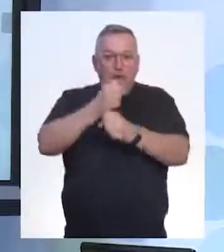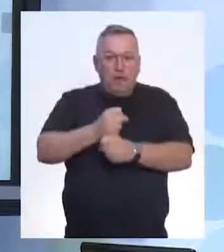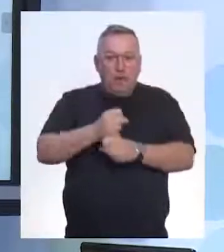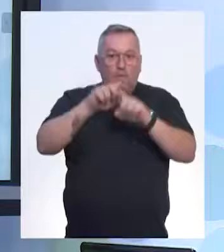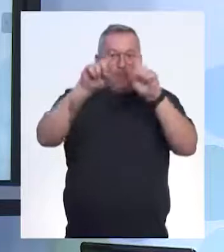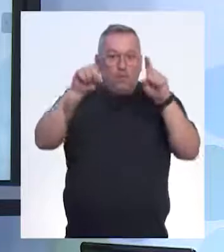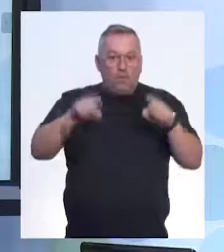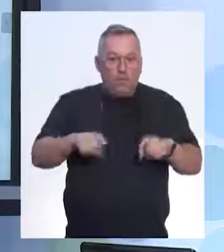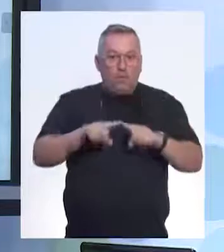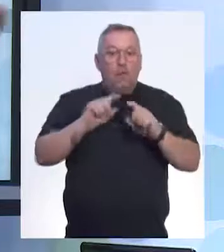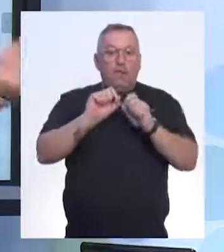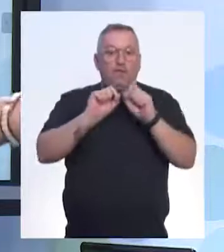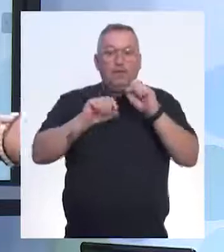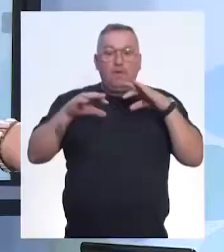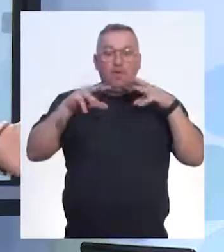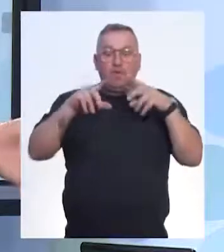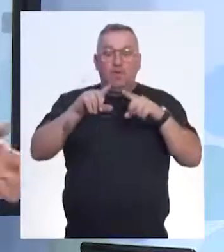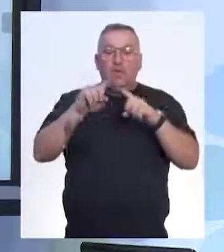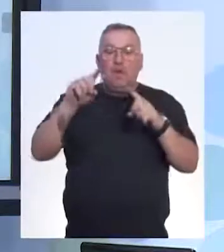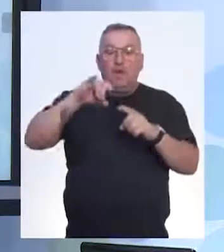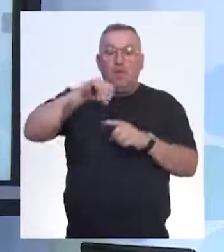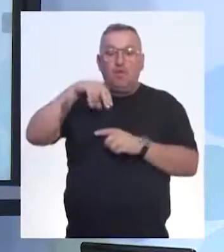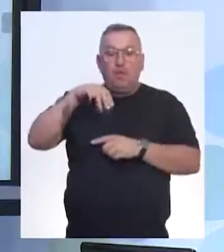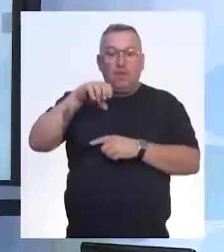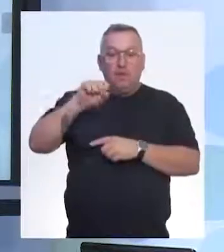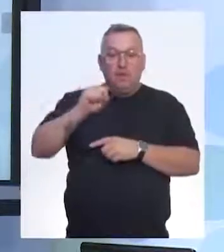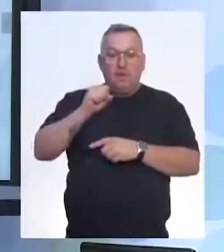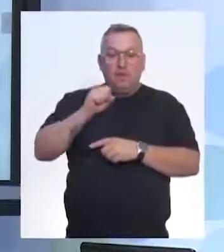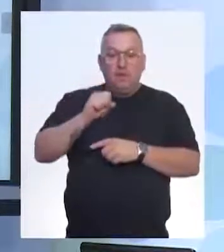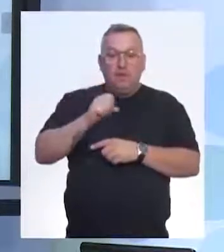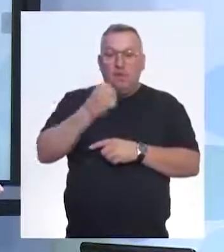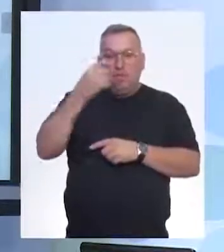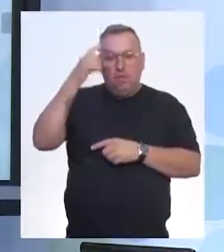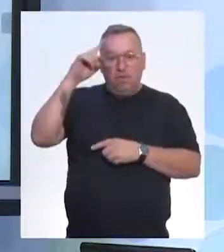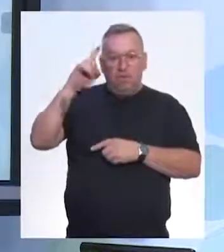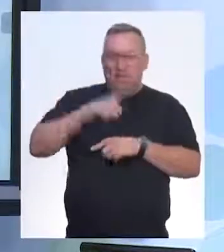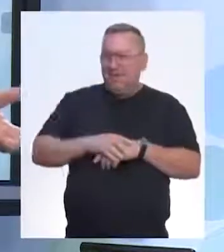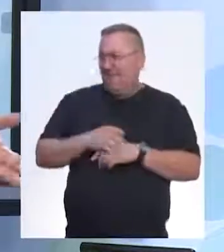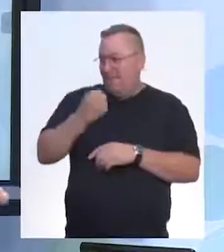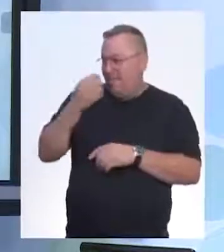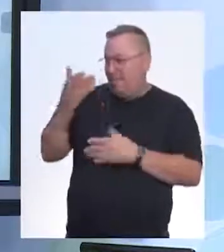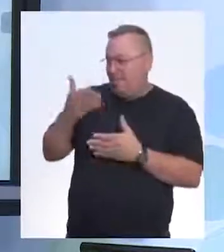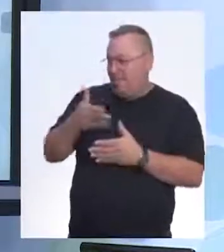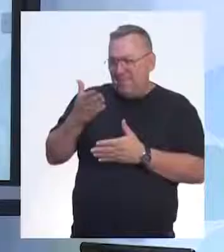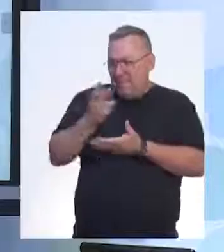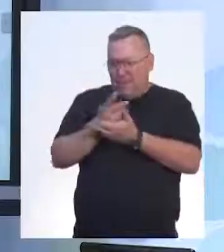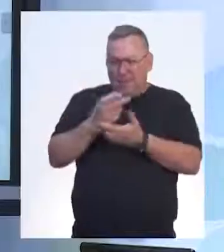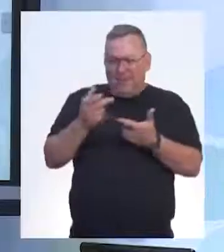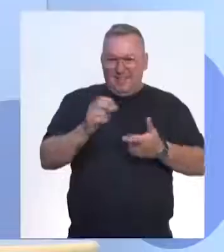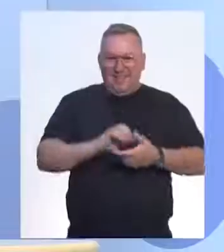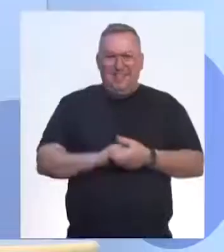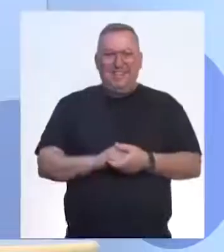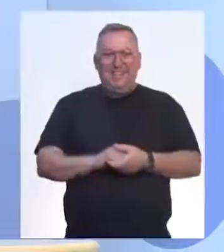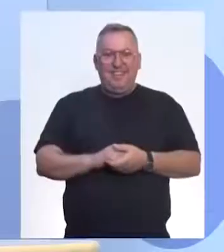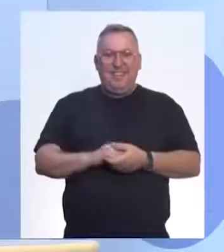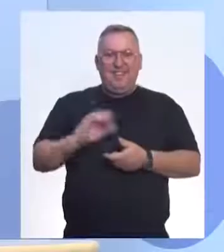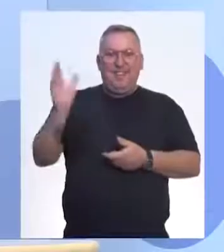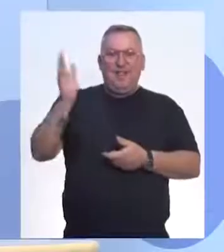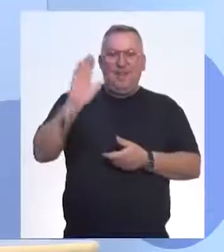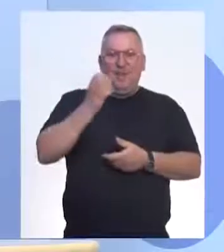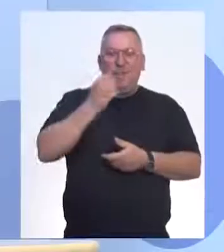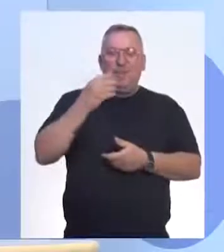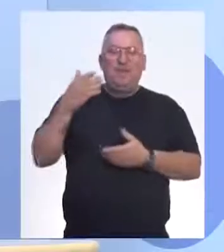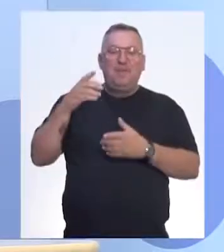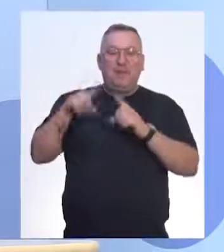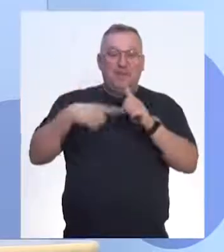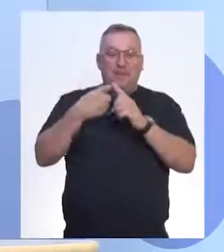pega todo mundo, né, Jonas? É o Jonas. Bom dia, eu ia falar bem-vindo, que dá quase na mesma. Olá, sejam todos bem-vindos